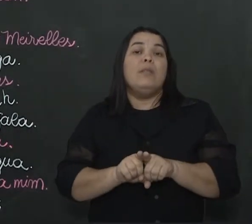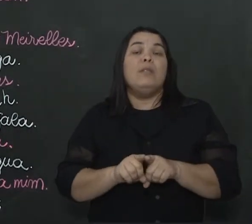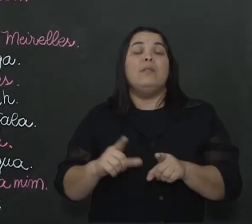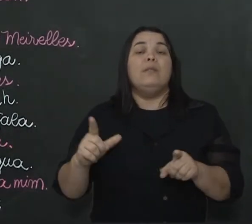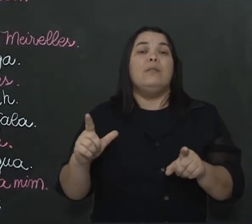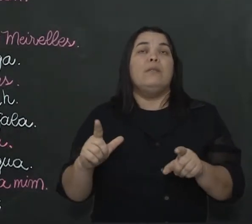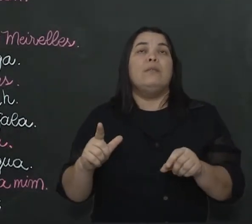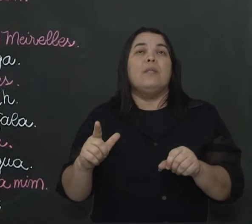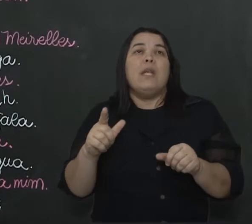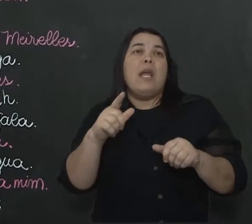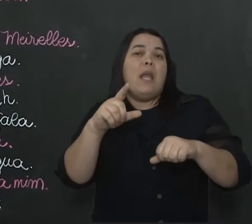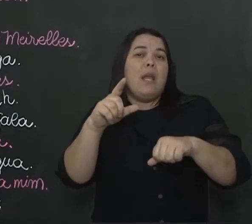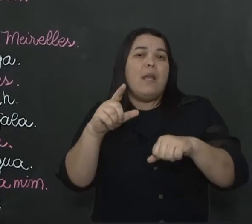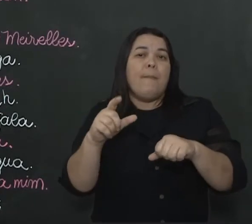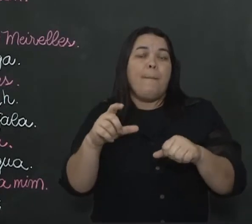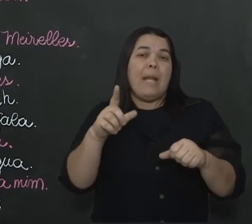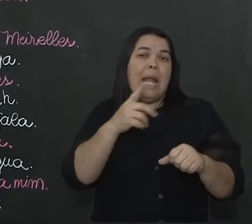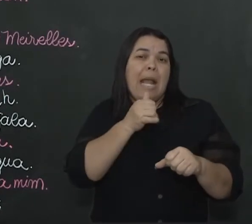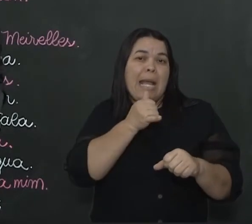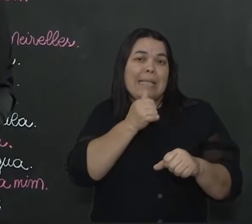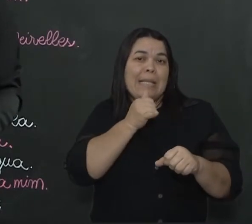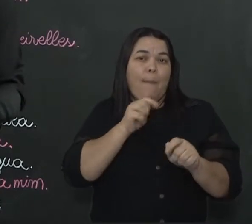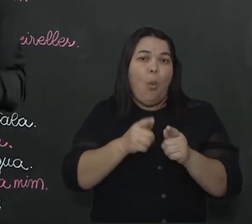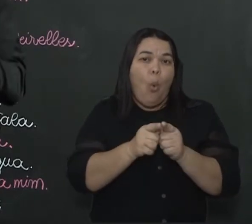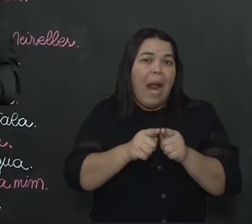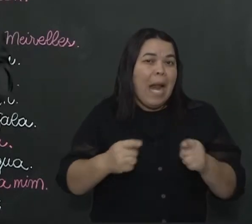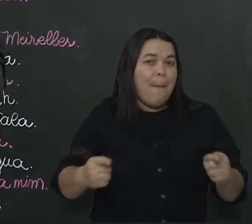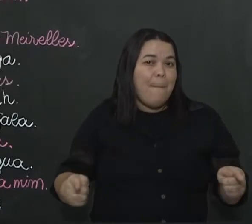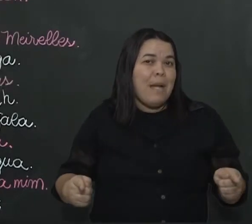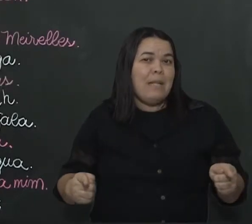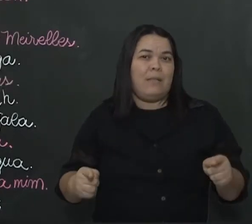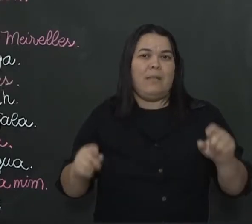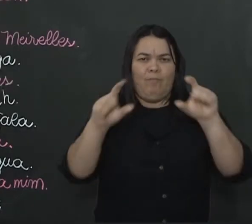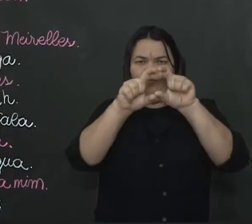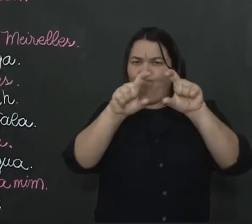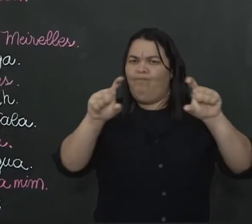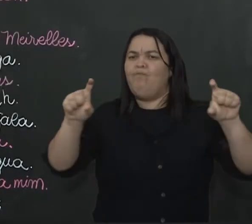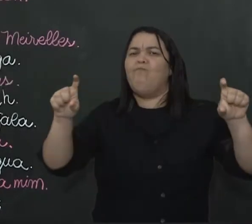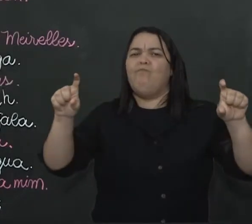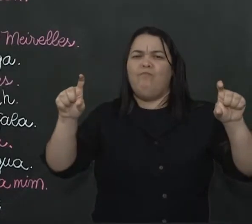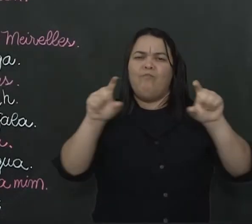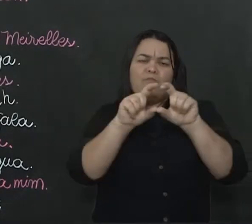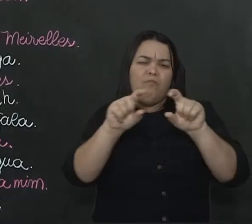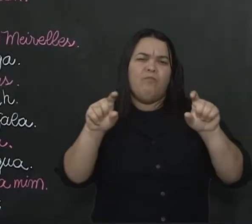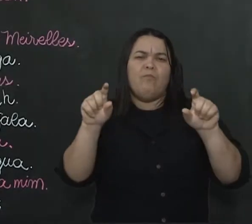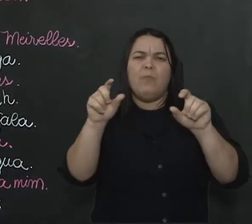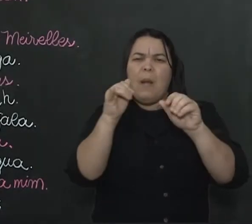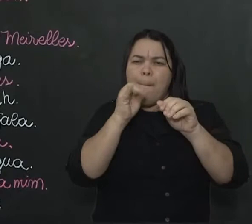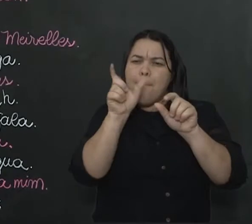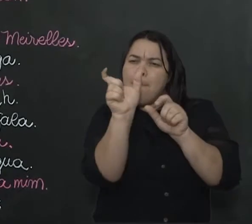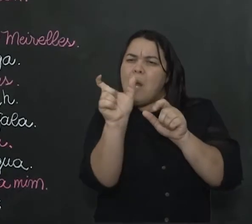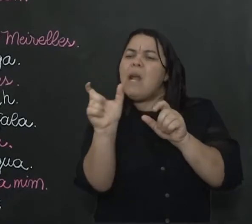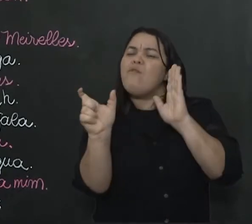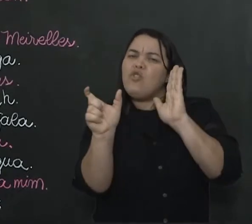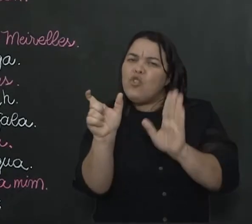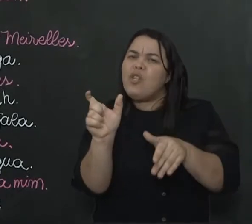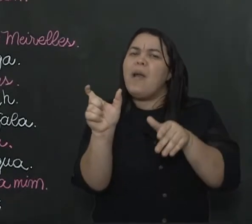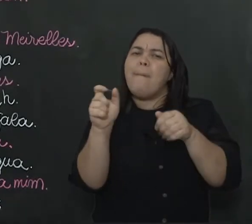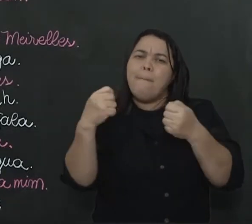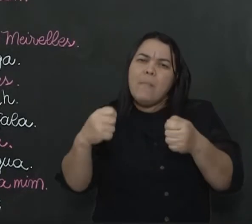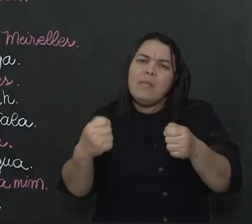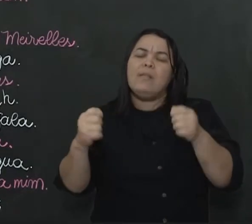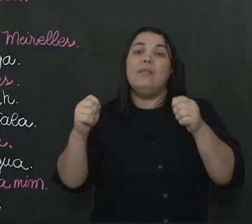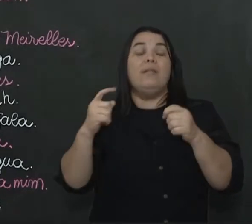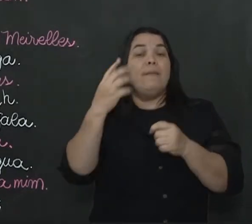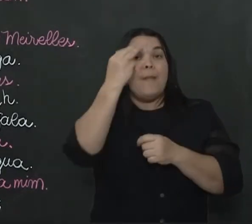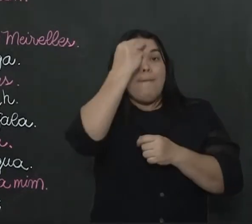por convenções gramaticais, ou seja, expressões que já exigem por si só esse acento indicativo. Então você precisa de fato